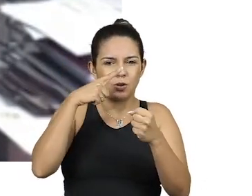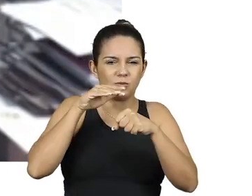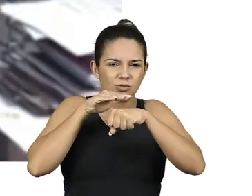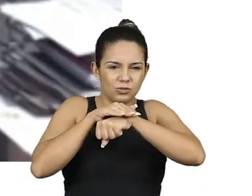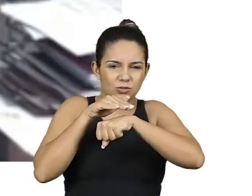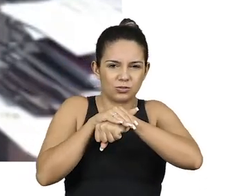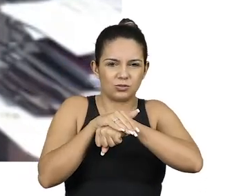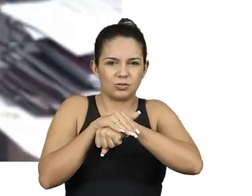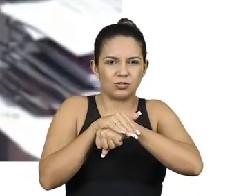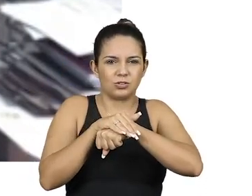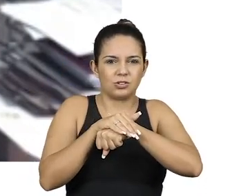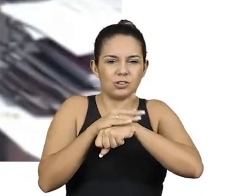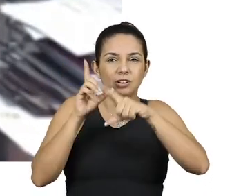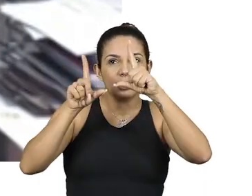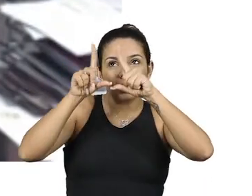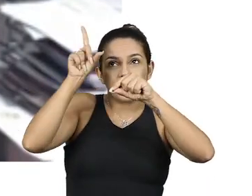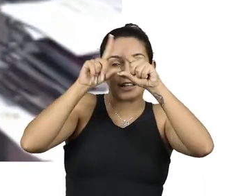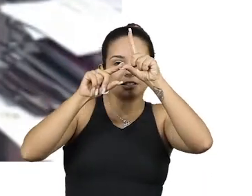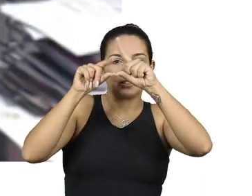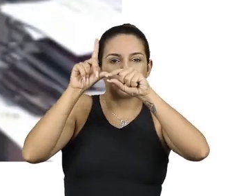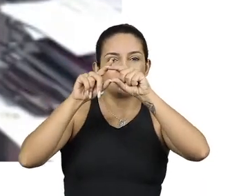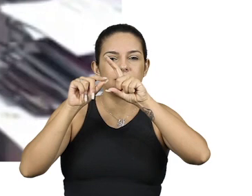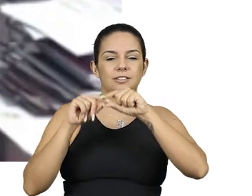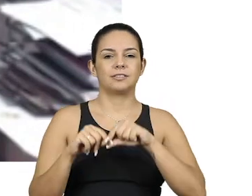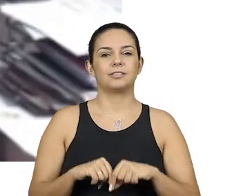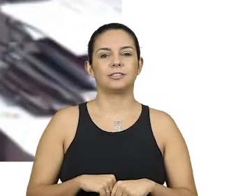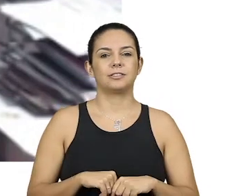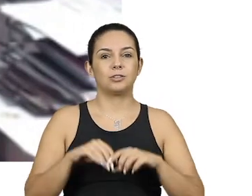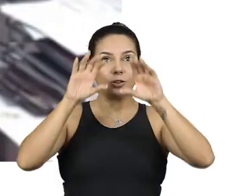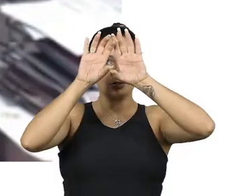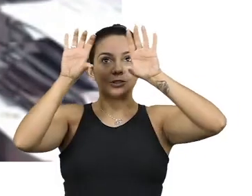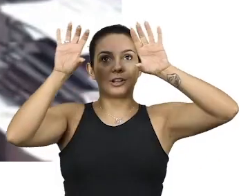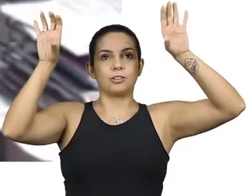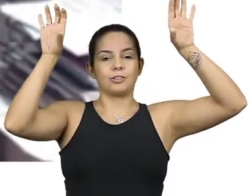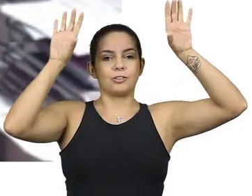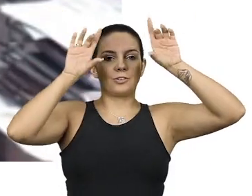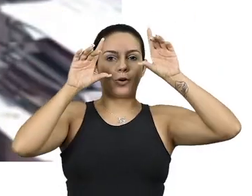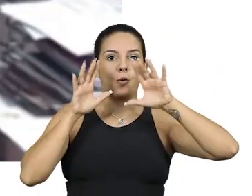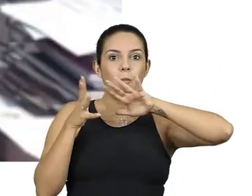escuridão e entornando as estrelas da Via Láctea.